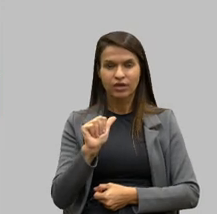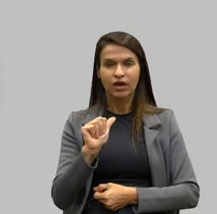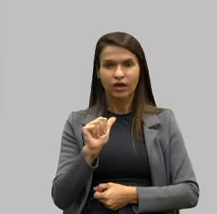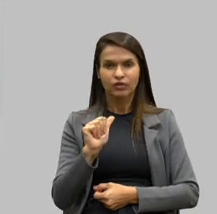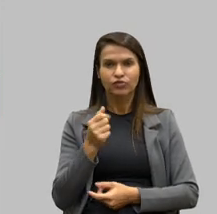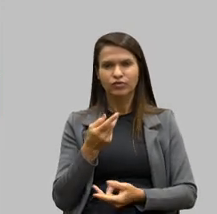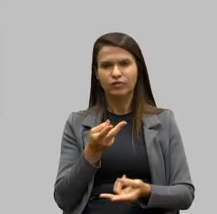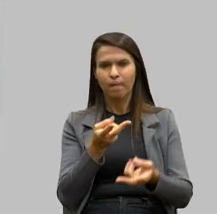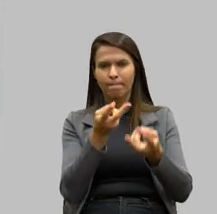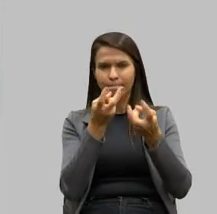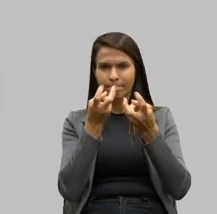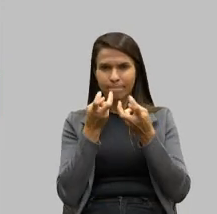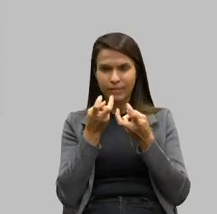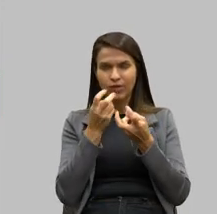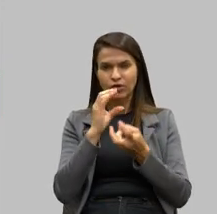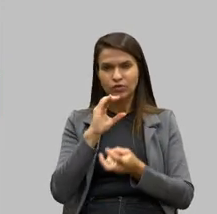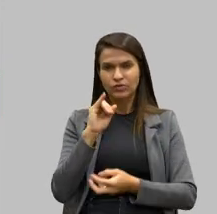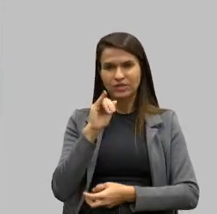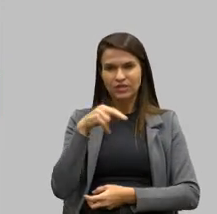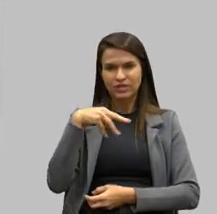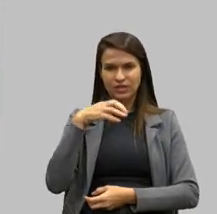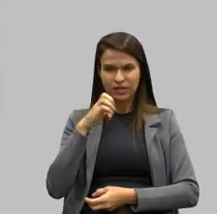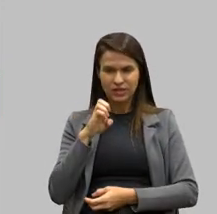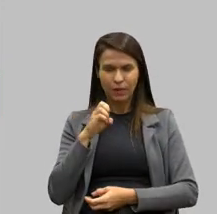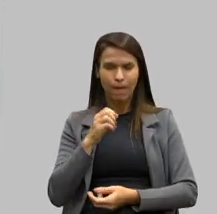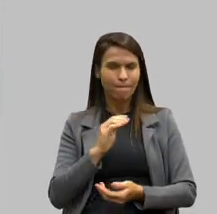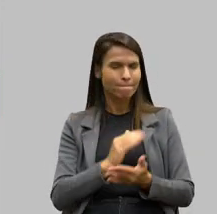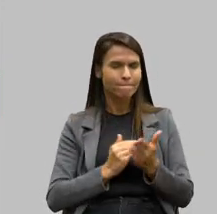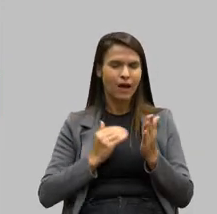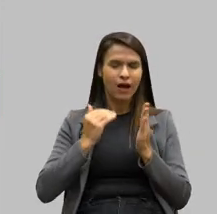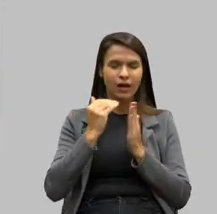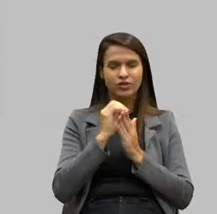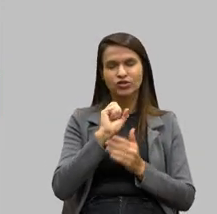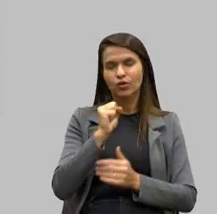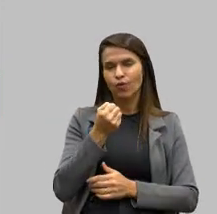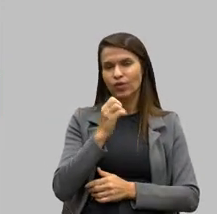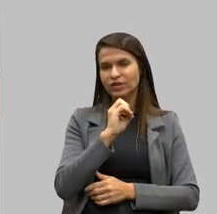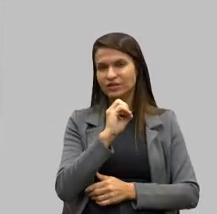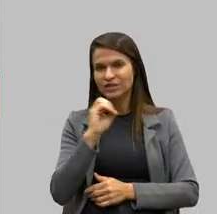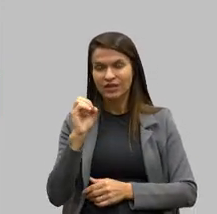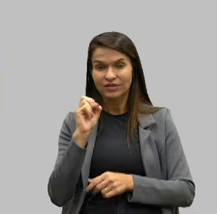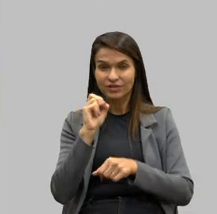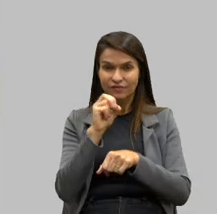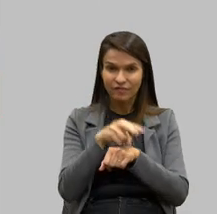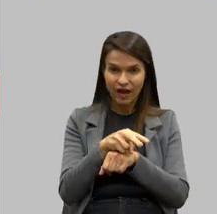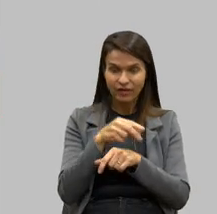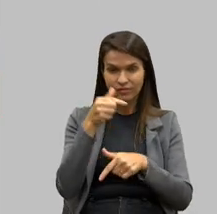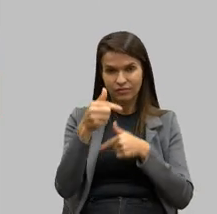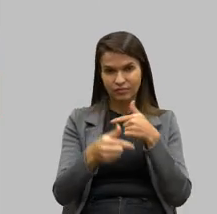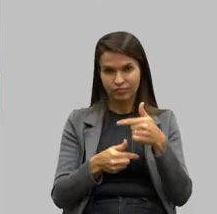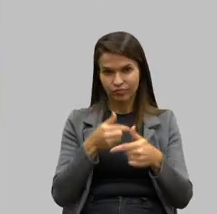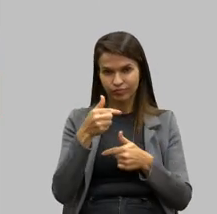deparar com o Cine com oferta de mais de 800 vagas de emprego.